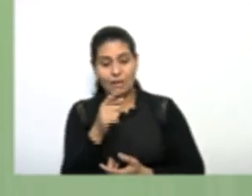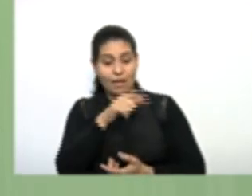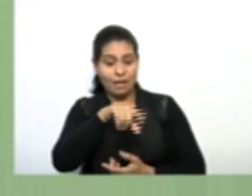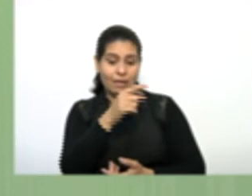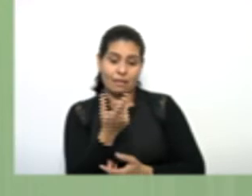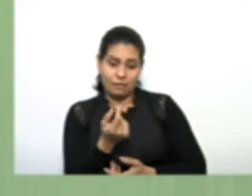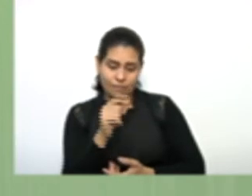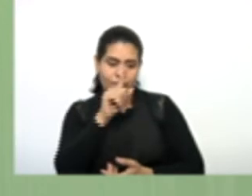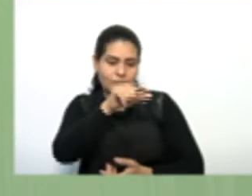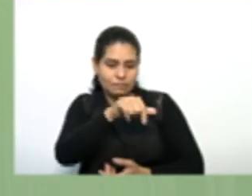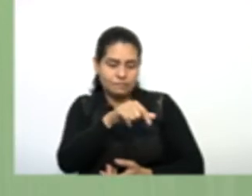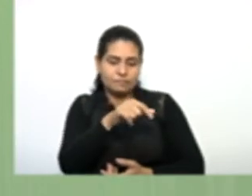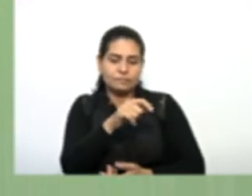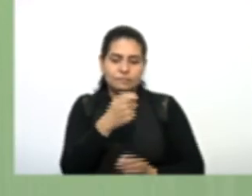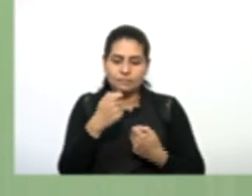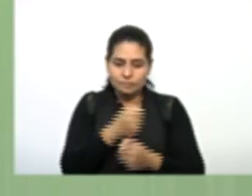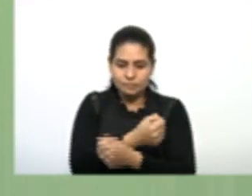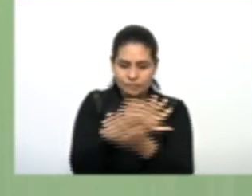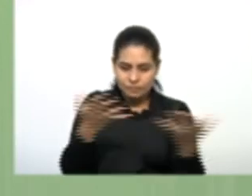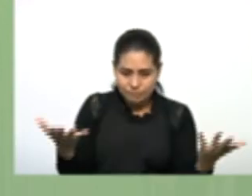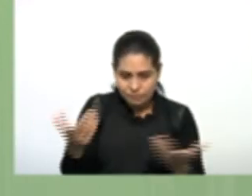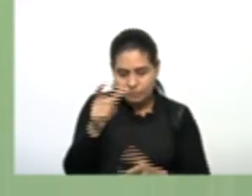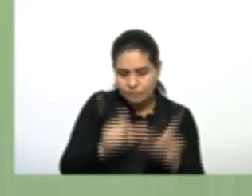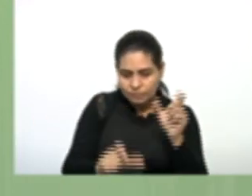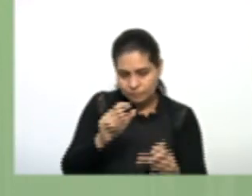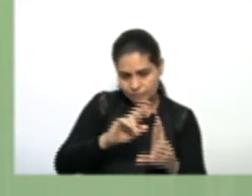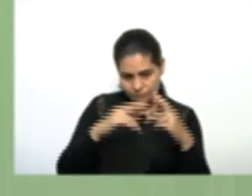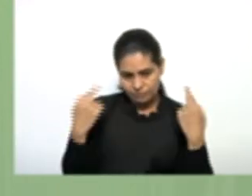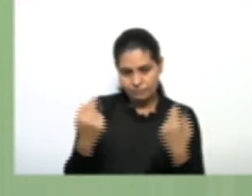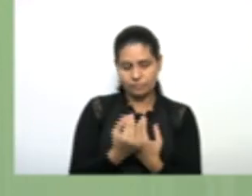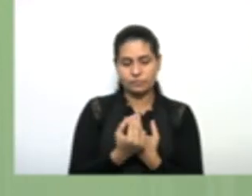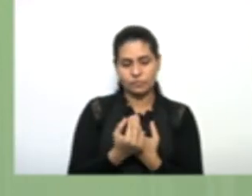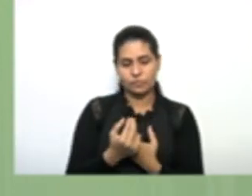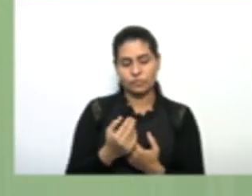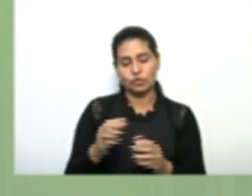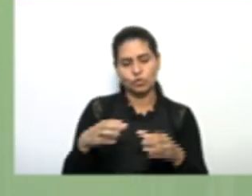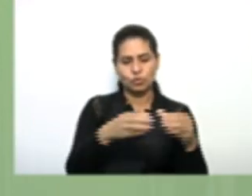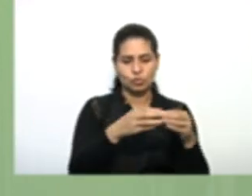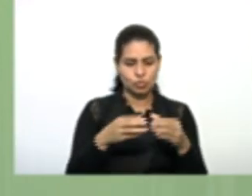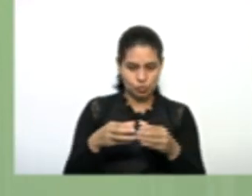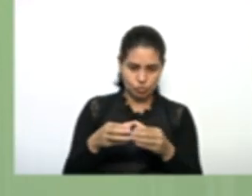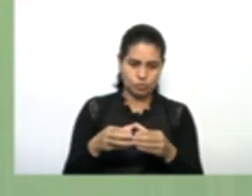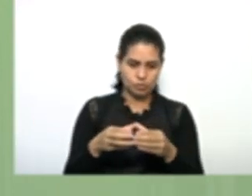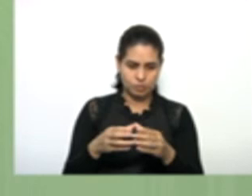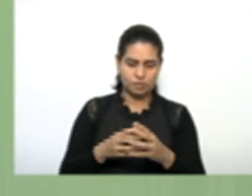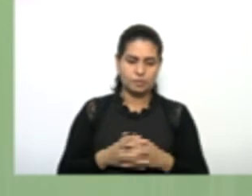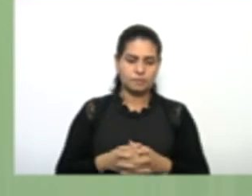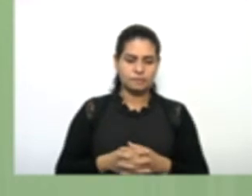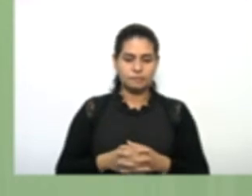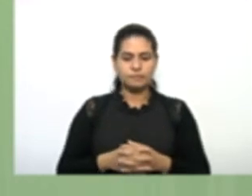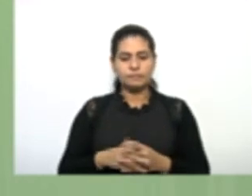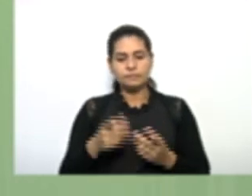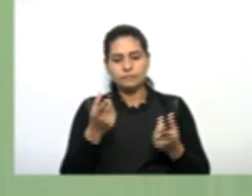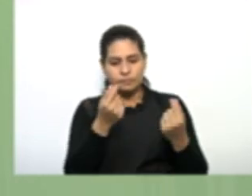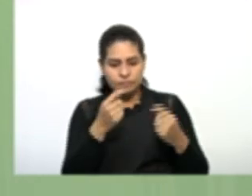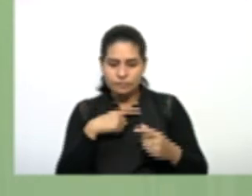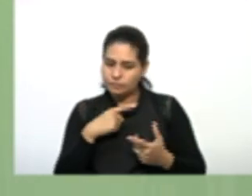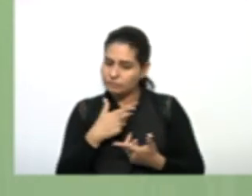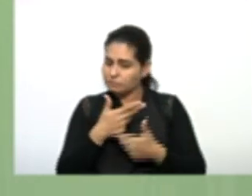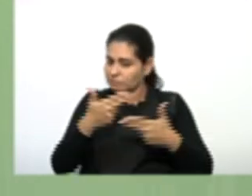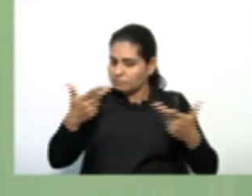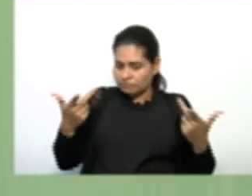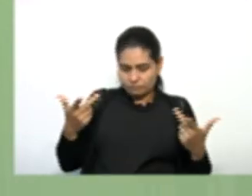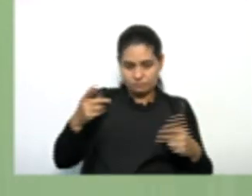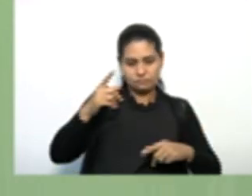essas sobras terão seu destino definido em assembleia, de forma coletiva. Essas sobras podem ter vários destinos,